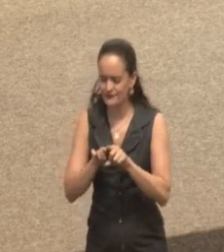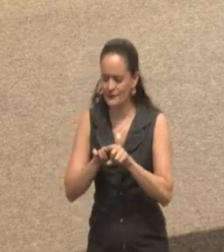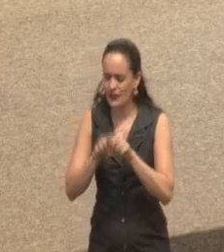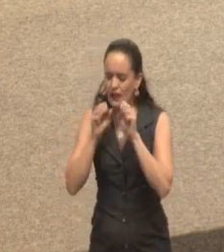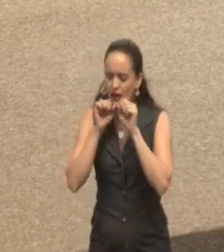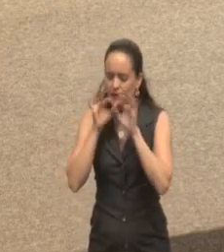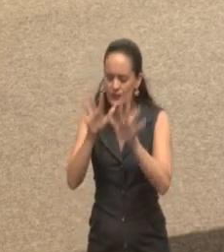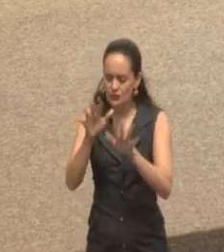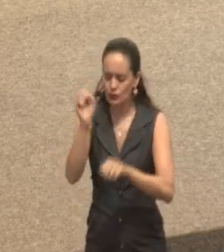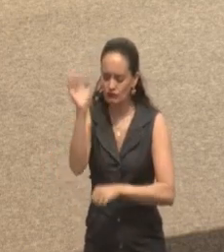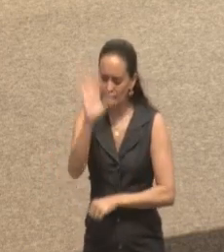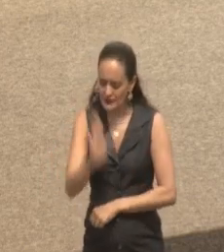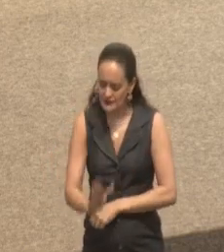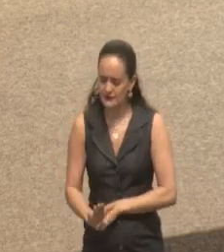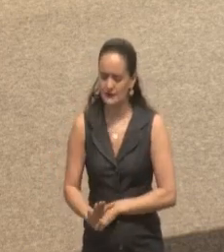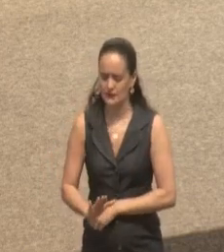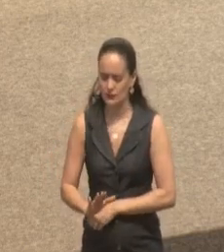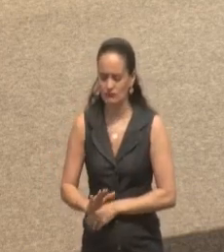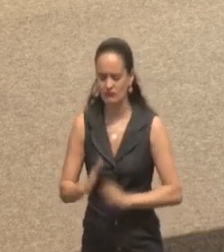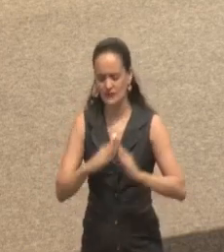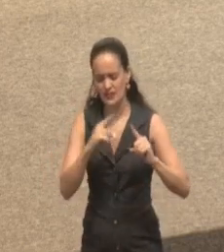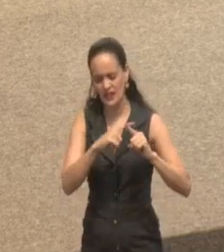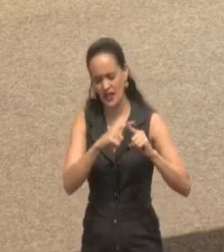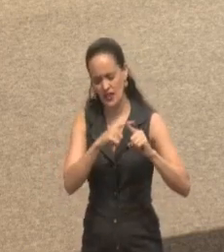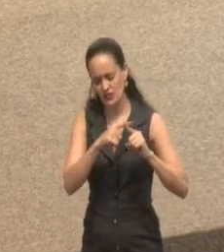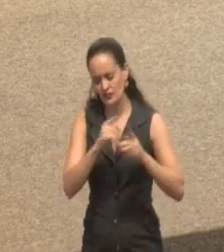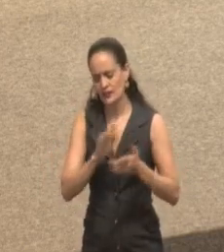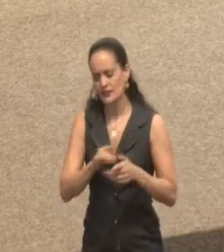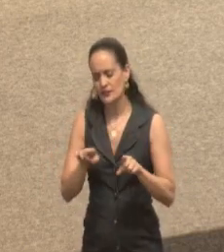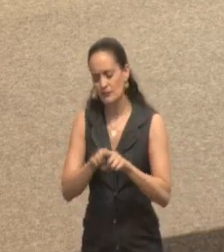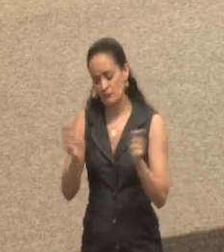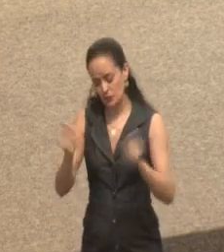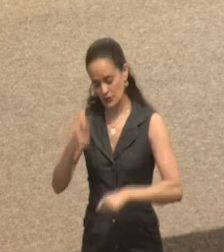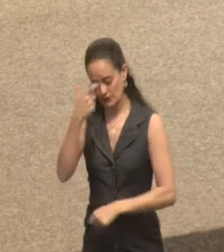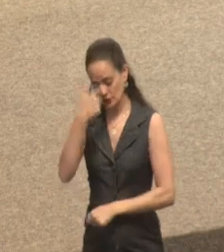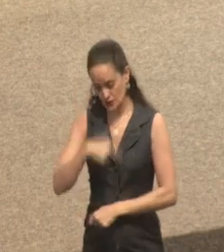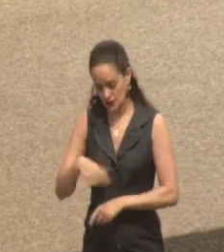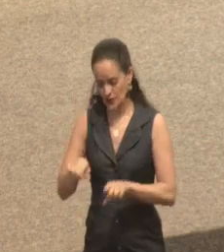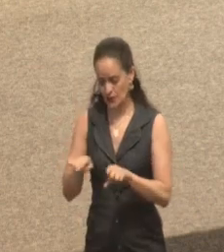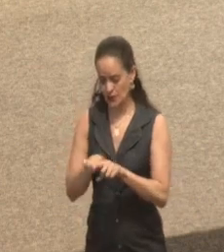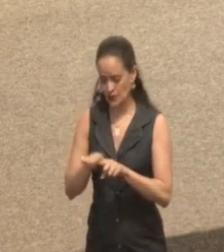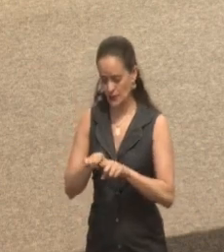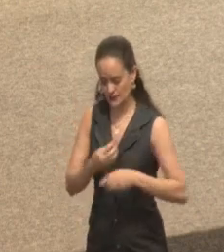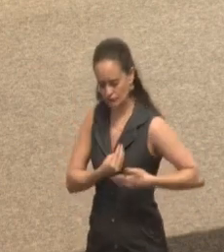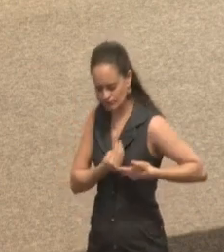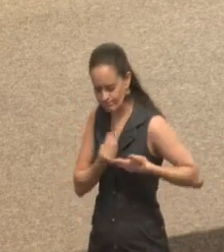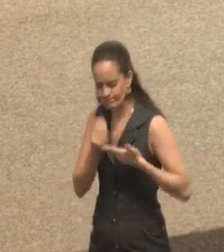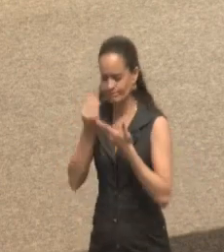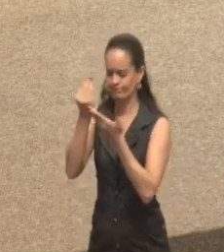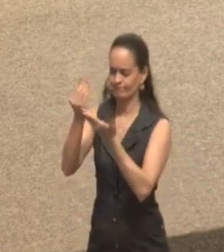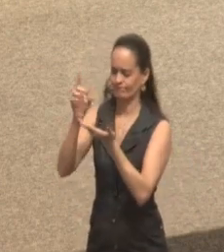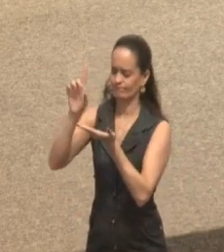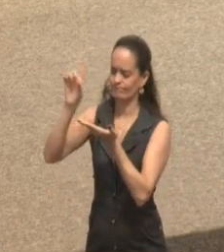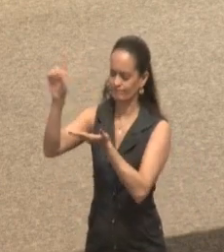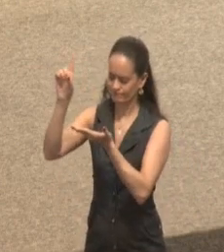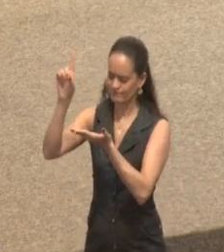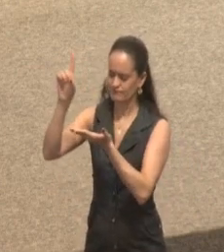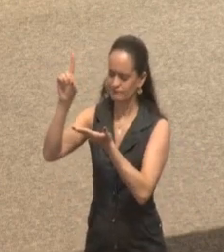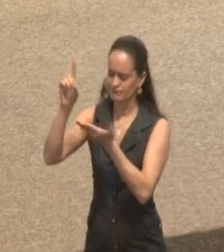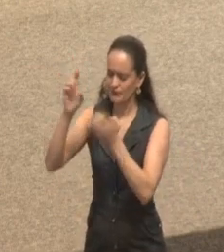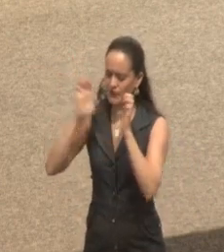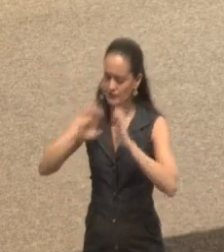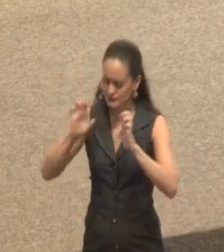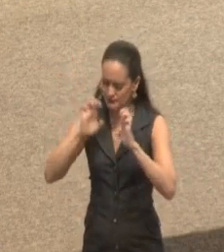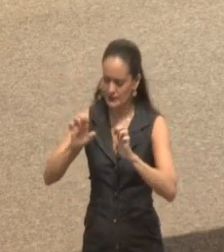do Brasil. Nos abençoa, ó Pai, para que estejamos a cada dia, Senhor Deus, nos colocando à Tua disposição para pregar o